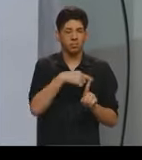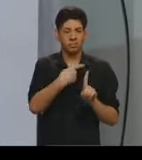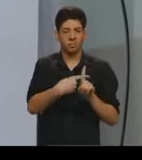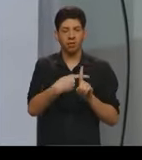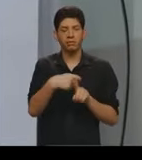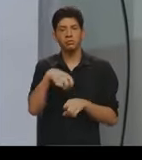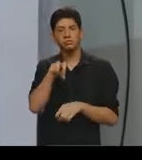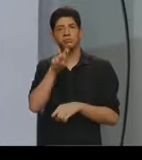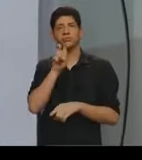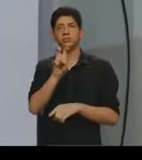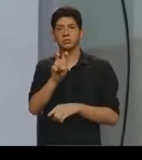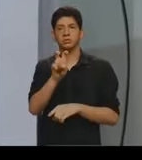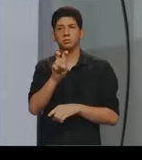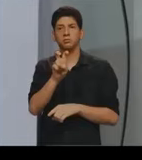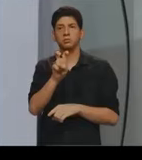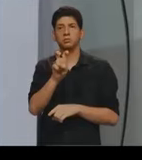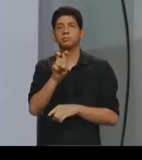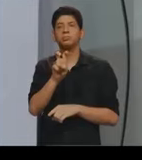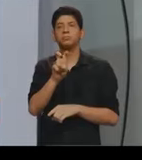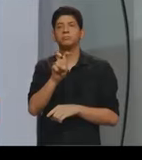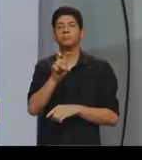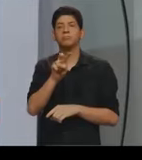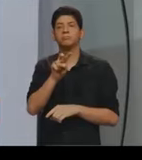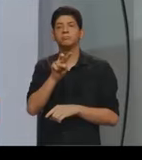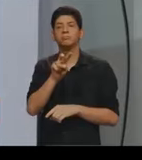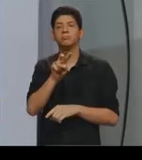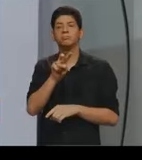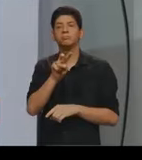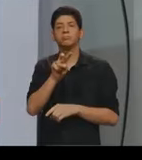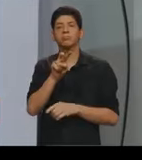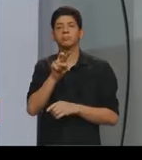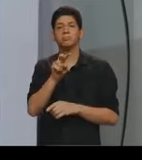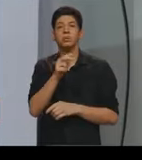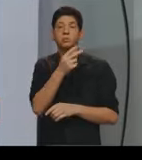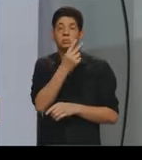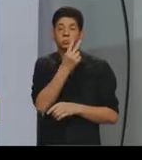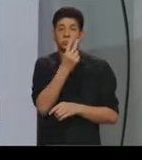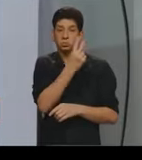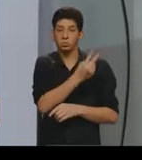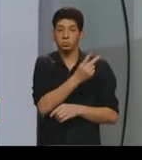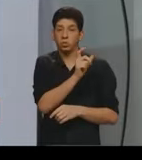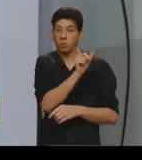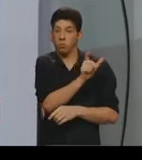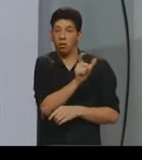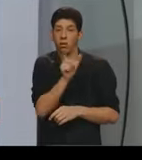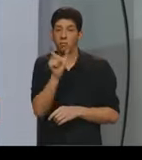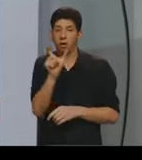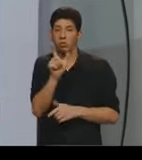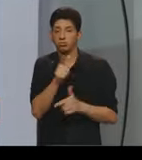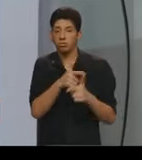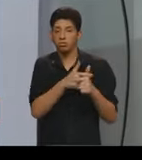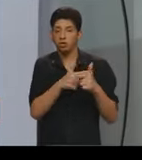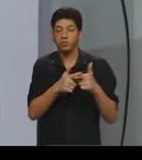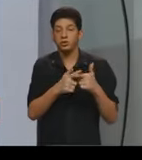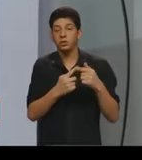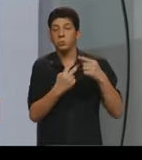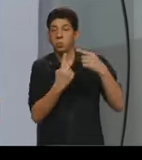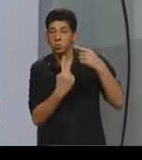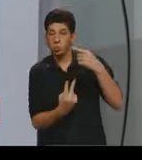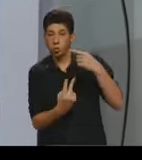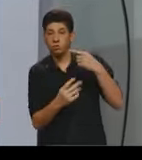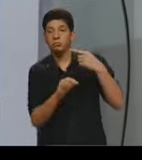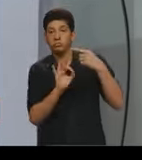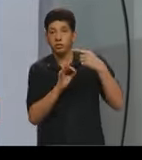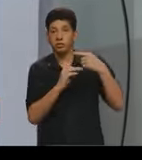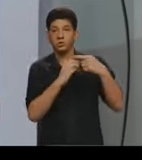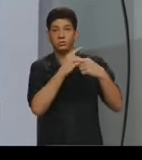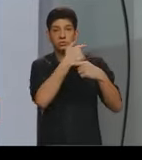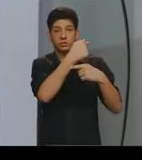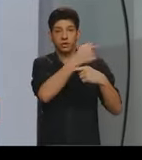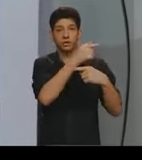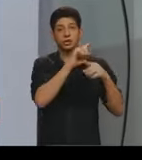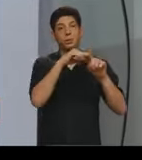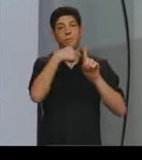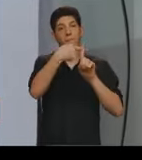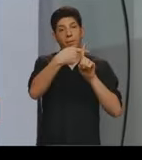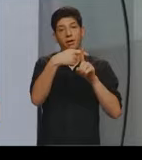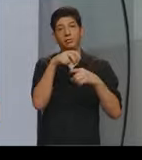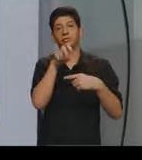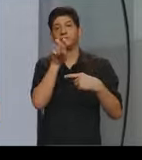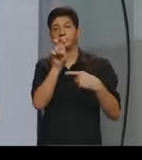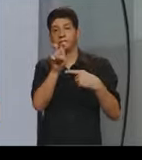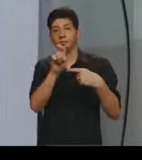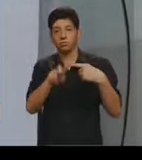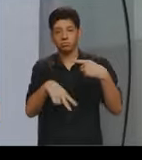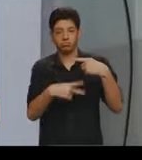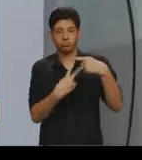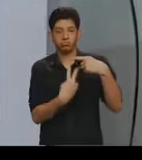caso 7 mais 5, como são 2, vai dividir por 2. Eu vou considerar aqui que média aritmética a gente coloca